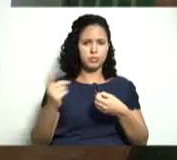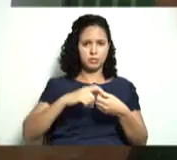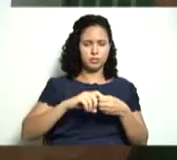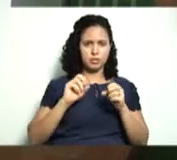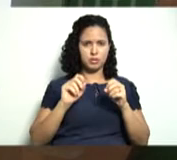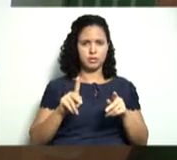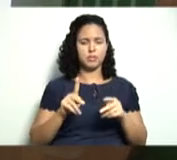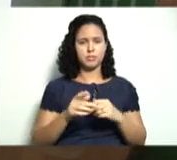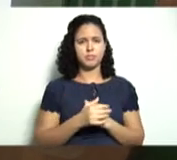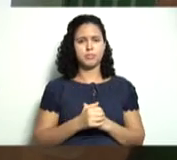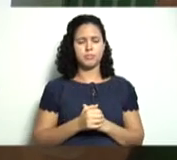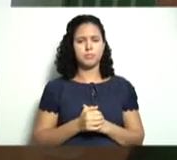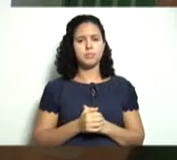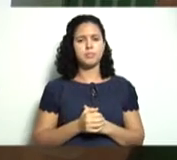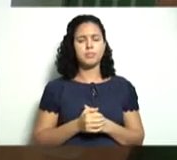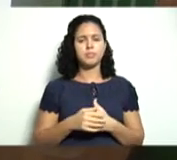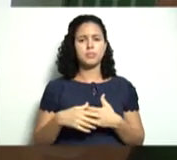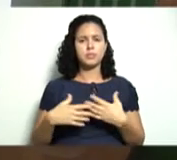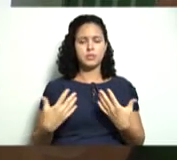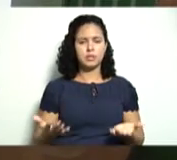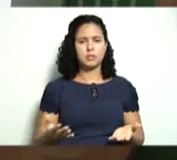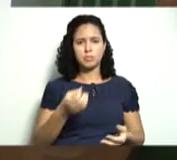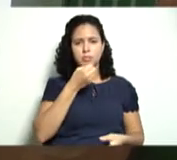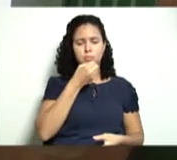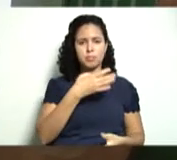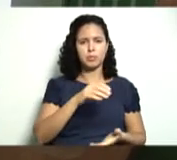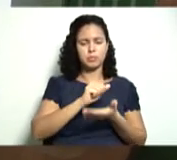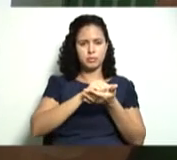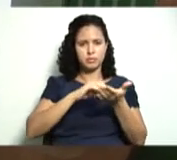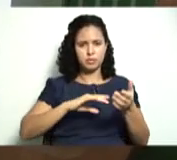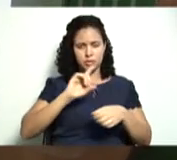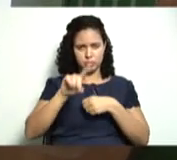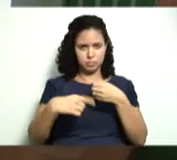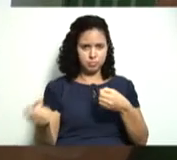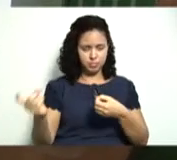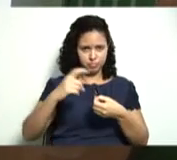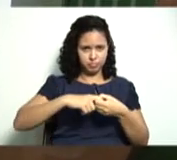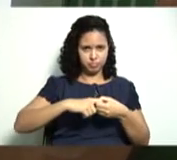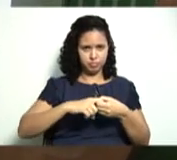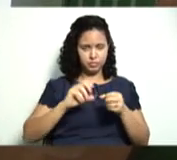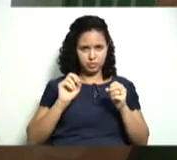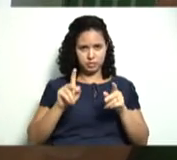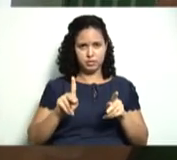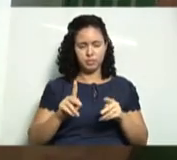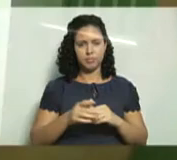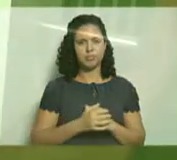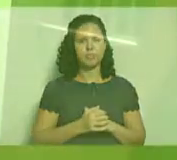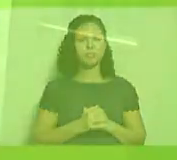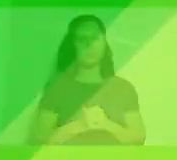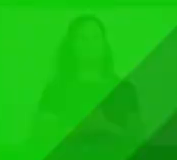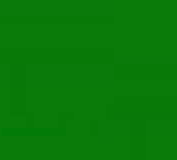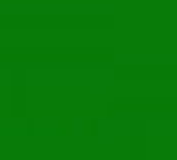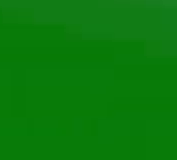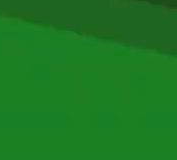é isso mesmo professor é isso aí salientam a boa atividade aguardo vocês pra correção até mais